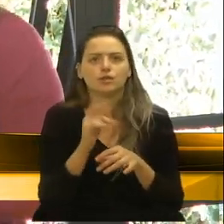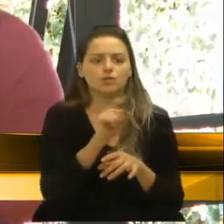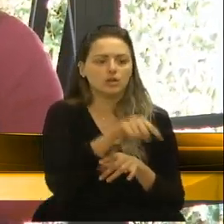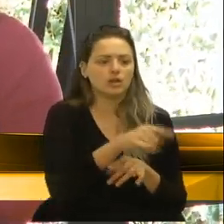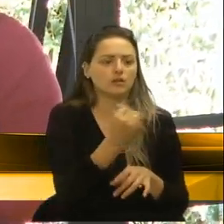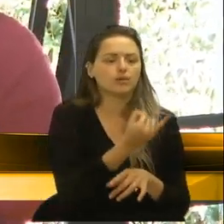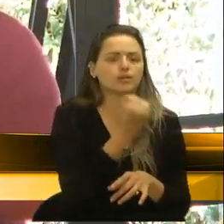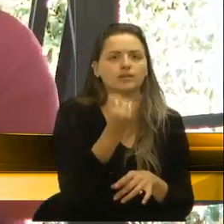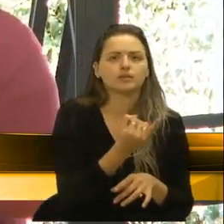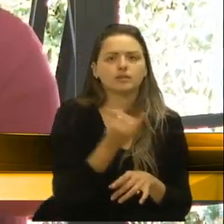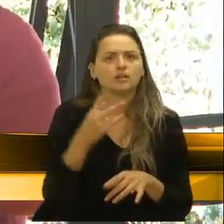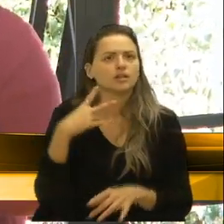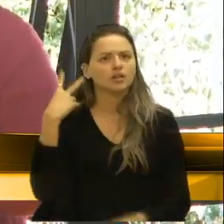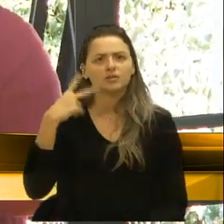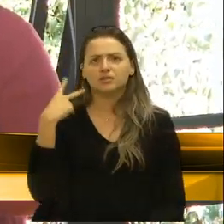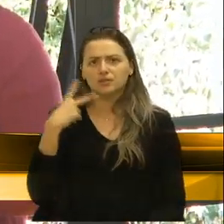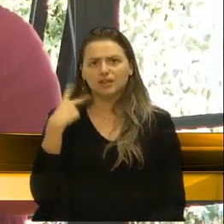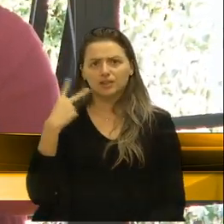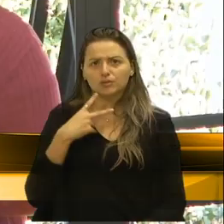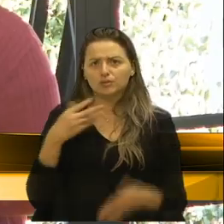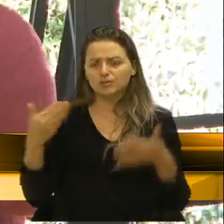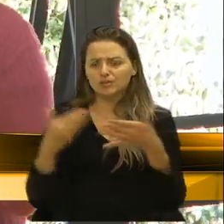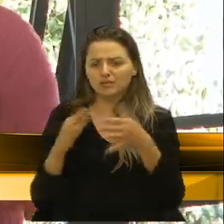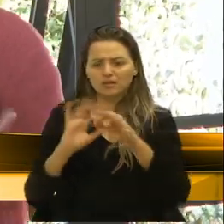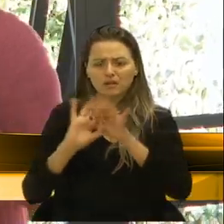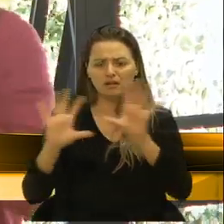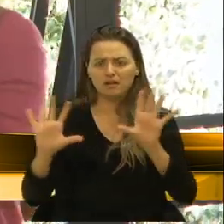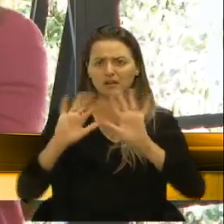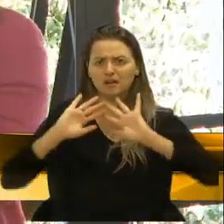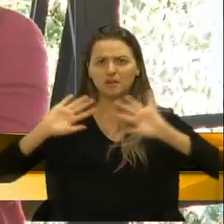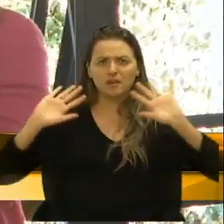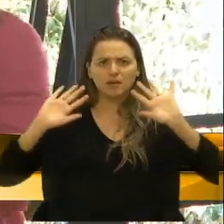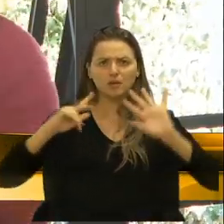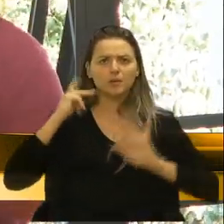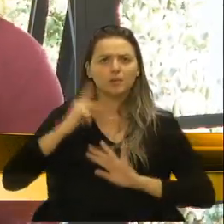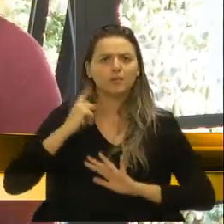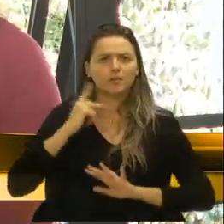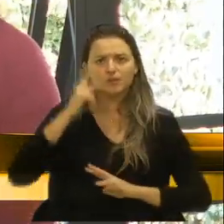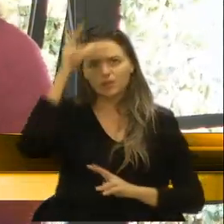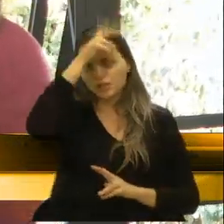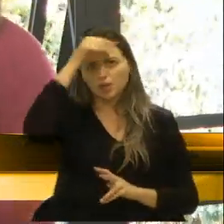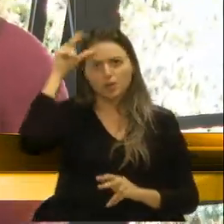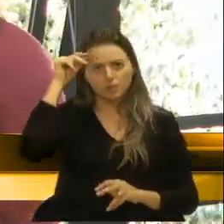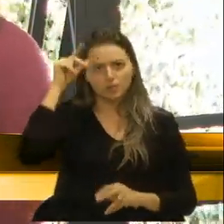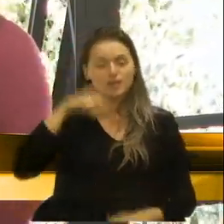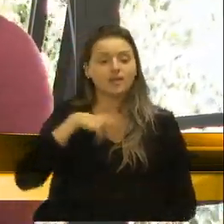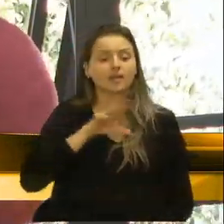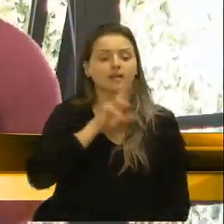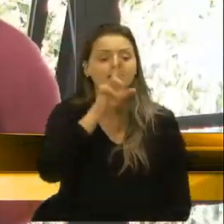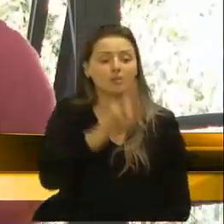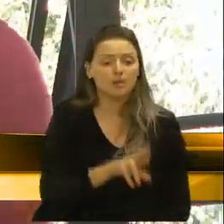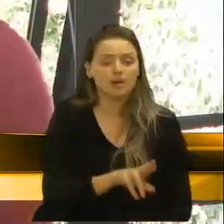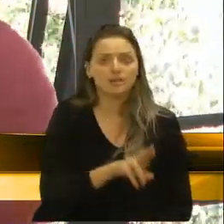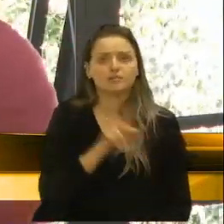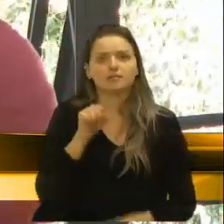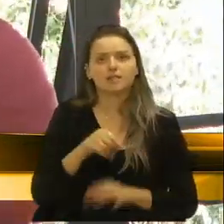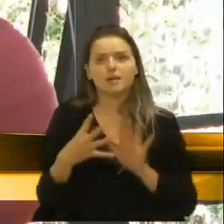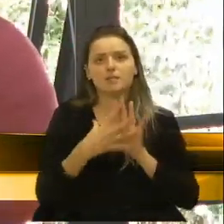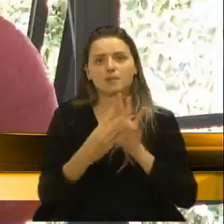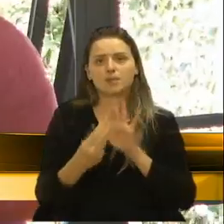Os vereadores simplesmente acabaram com uma política municipal que está dando resultado e está sendo referência no